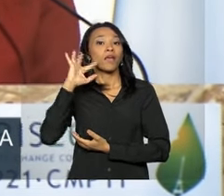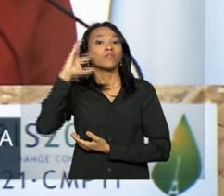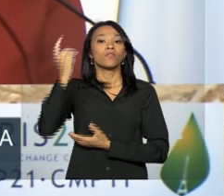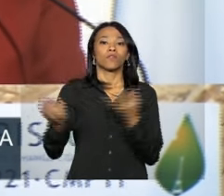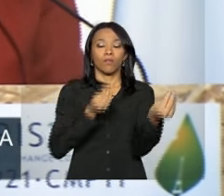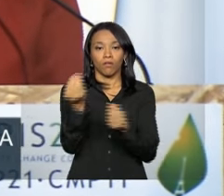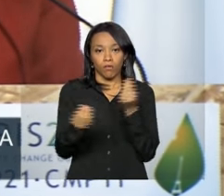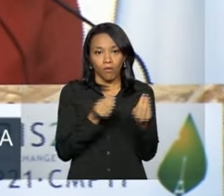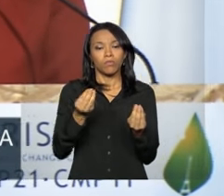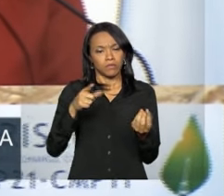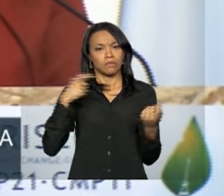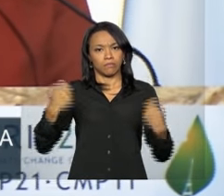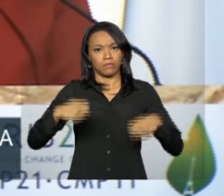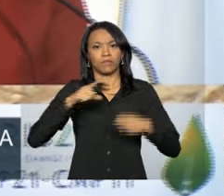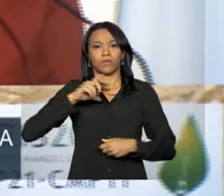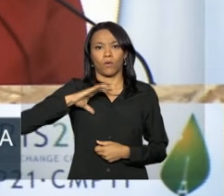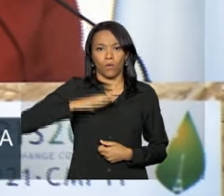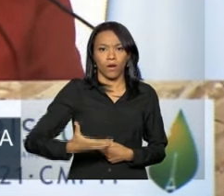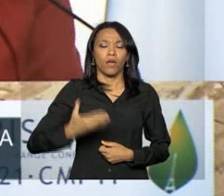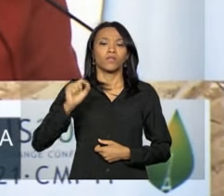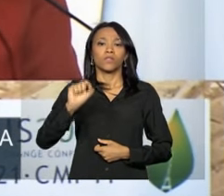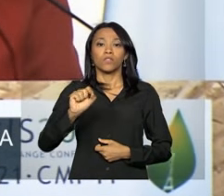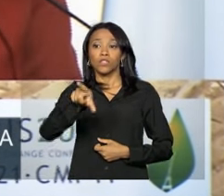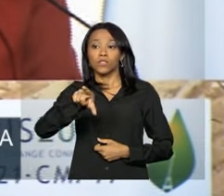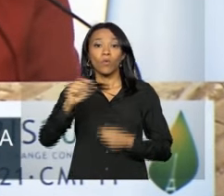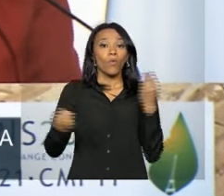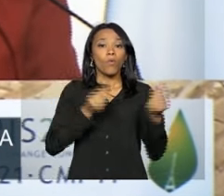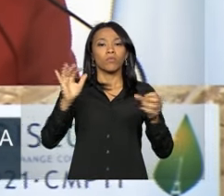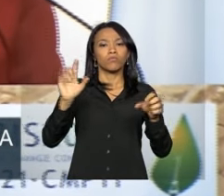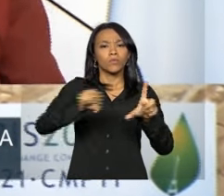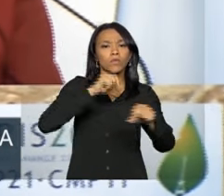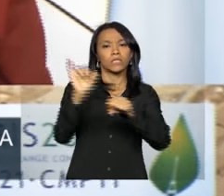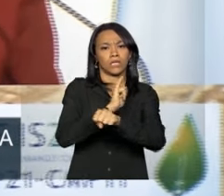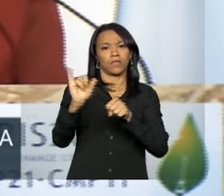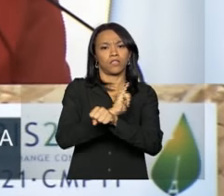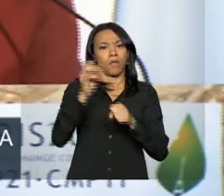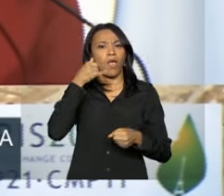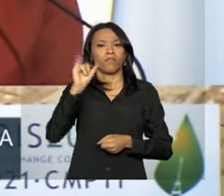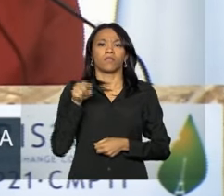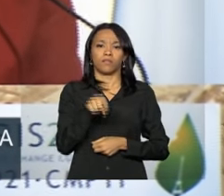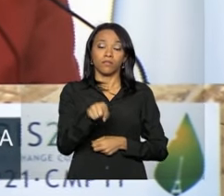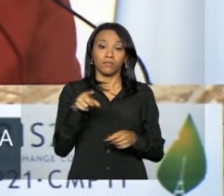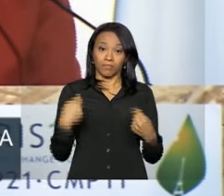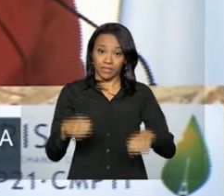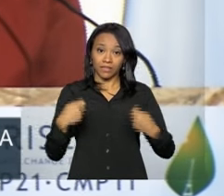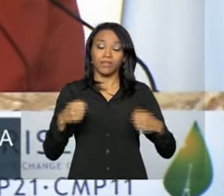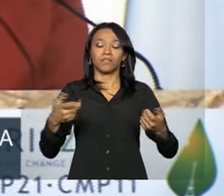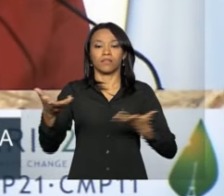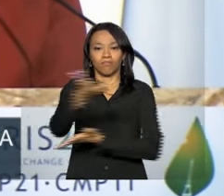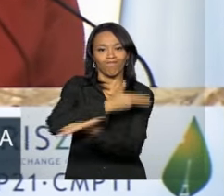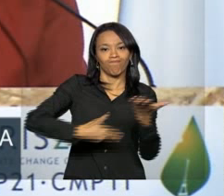união, coragem para as novas escolhas e ações. É preciso engajamento e liderança política